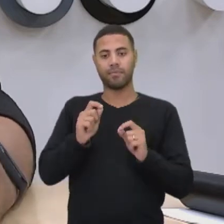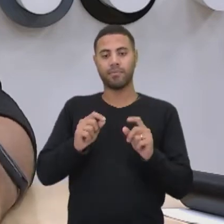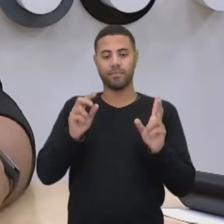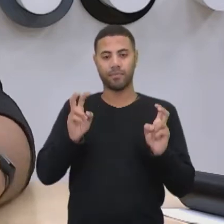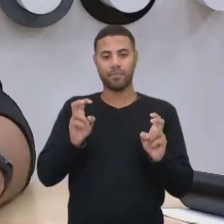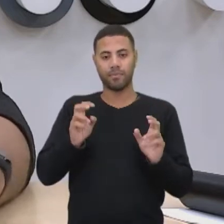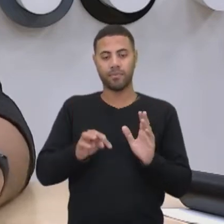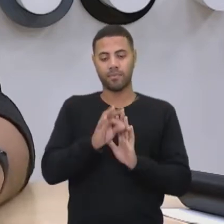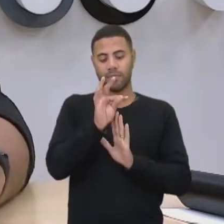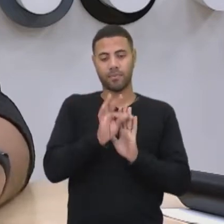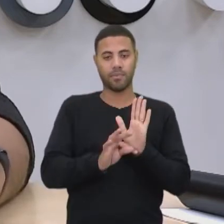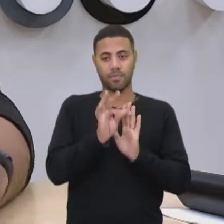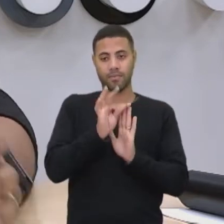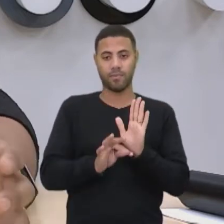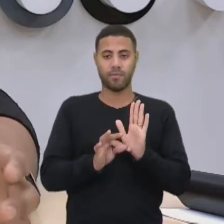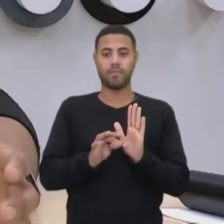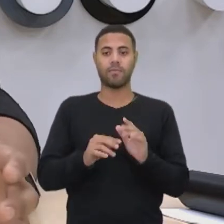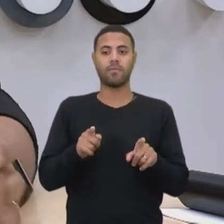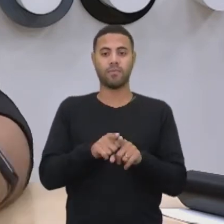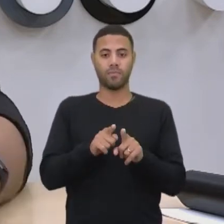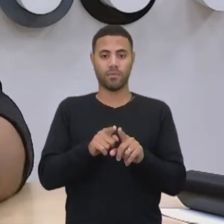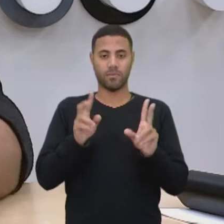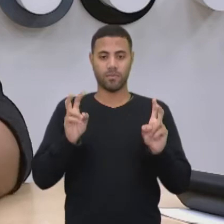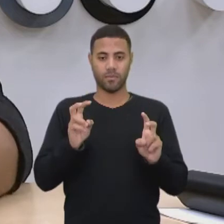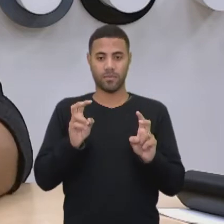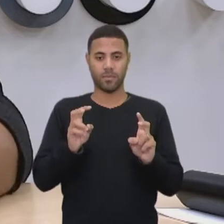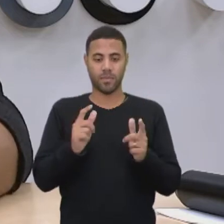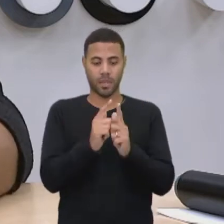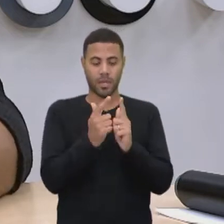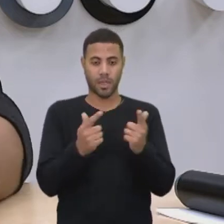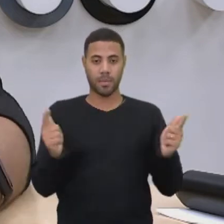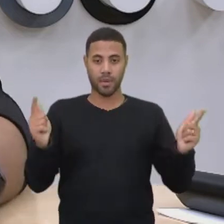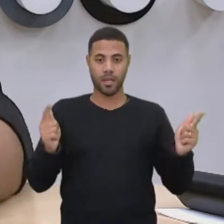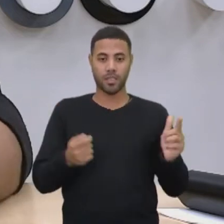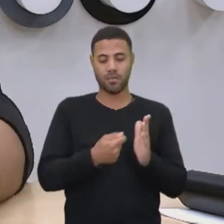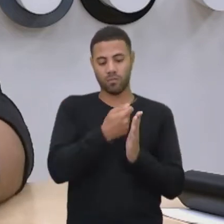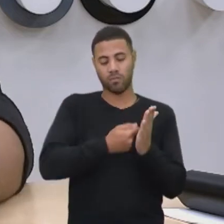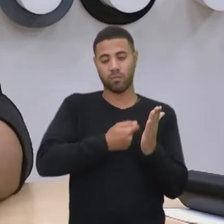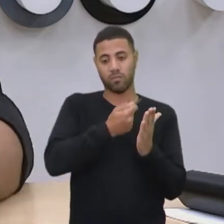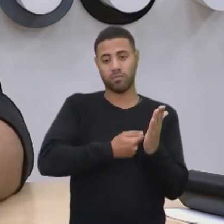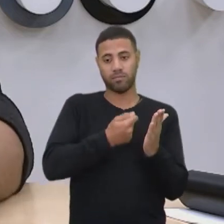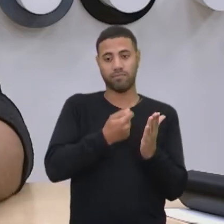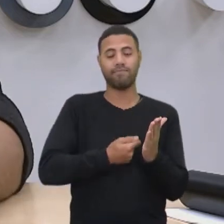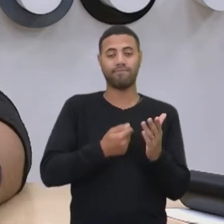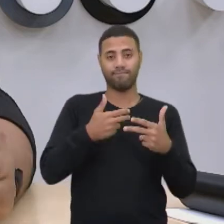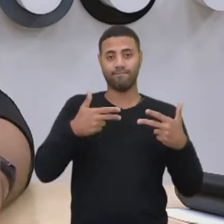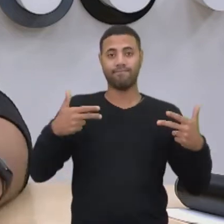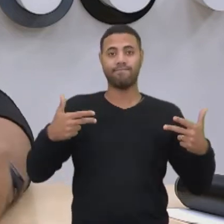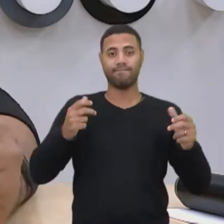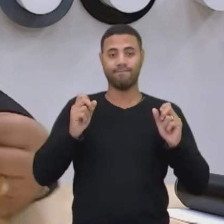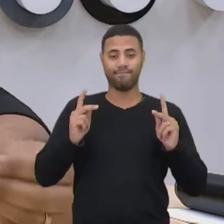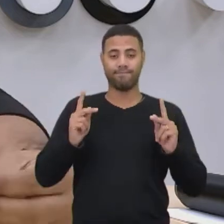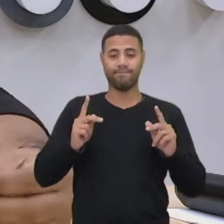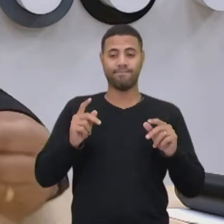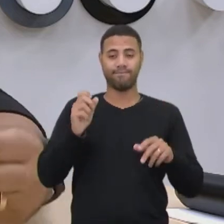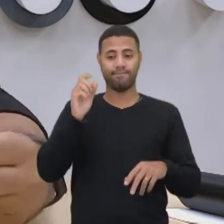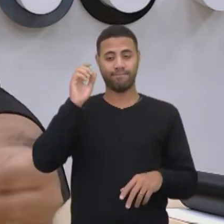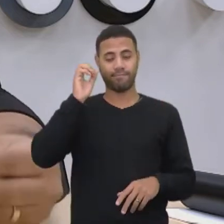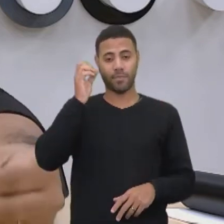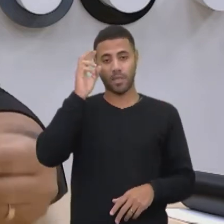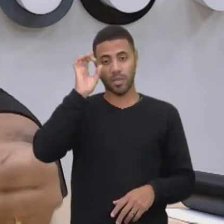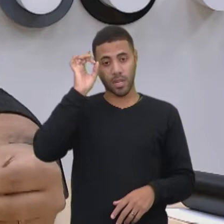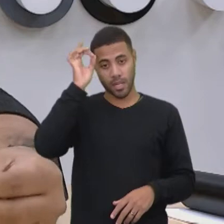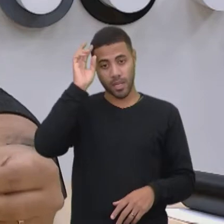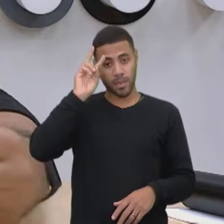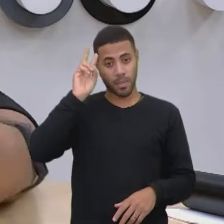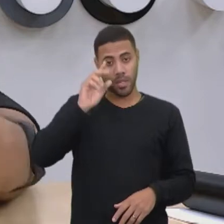Revisão textual, o pessoal sempre pensa em parte gramatical, escrita, ortográfica, essa coisa. E aí a gente lembrar que não, tem que verificar o